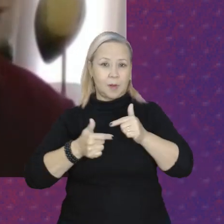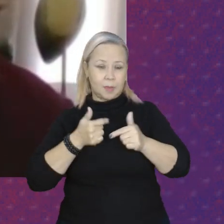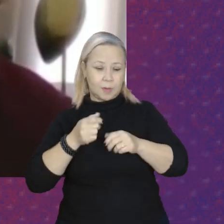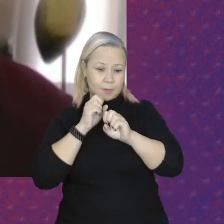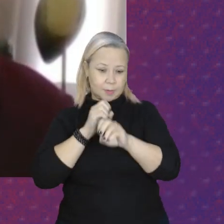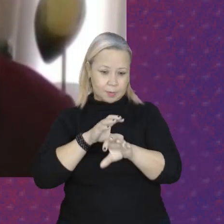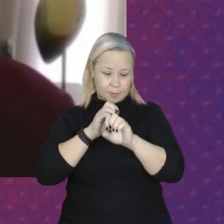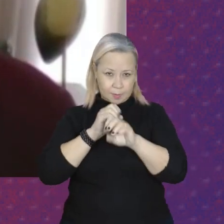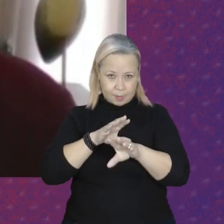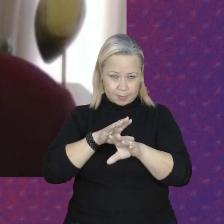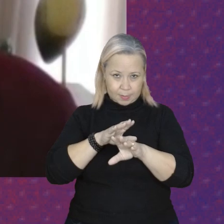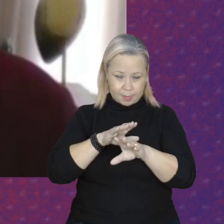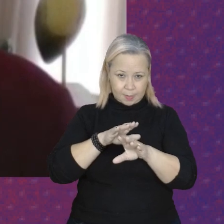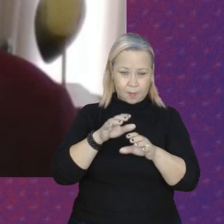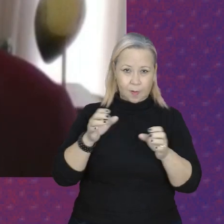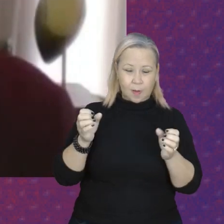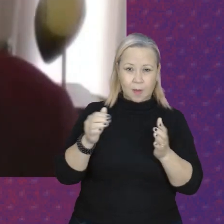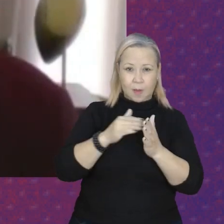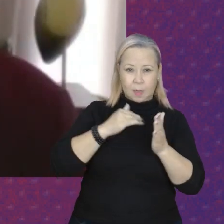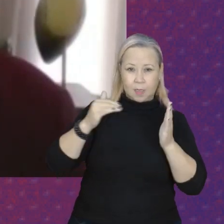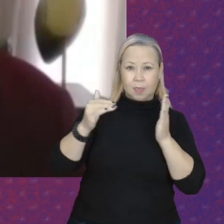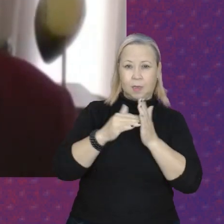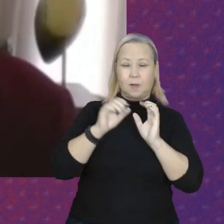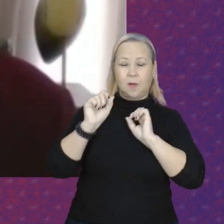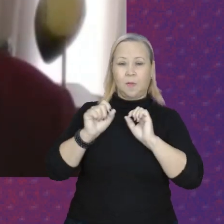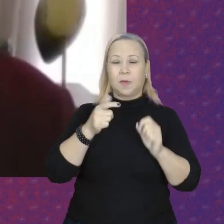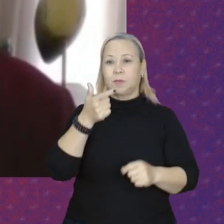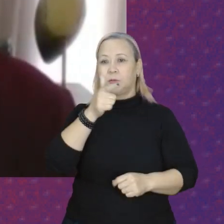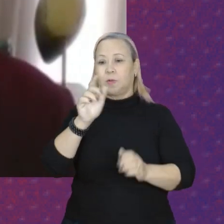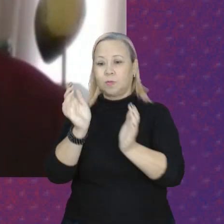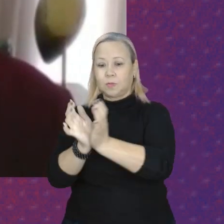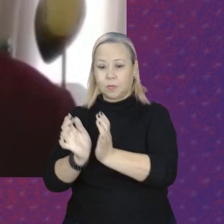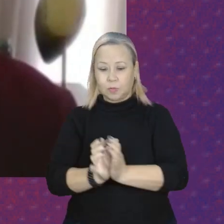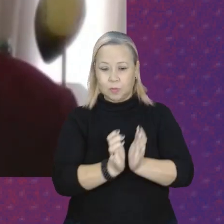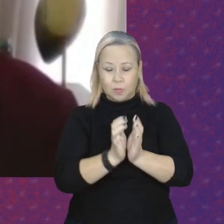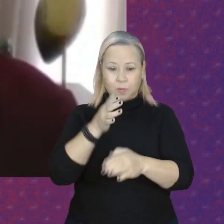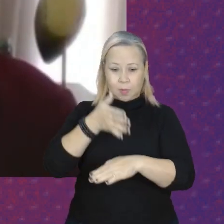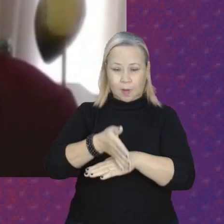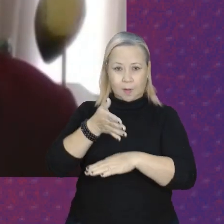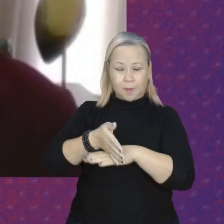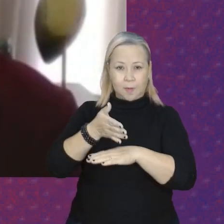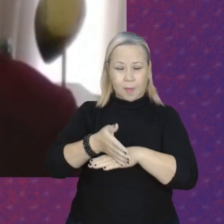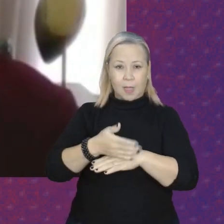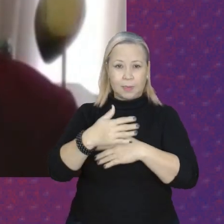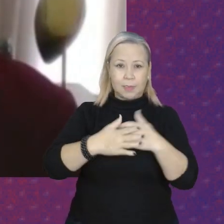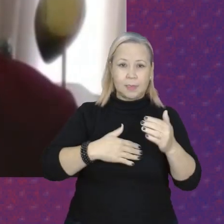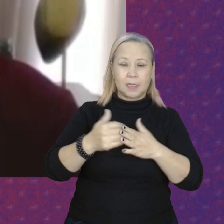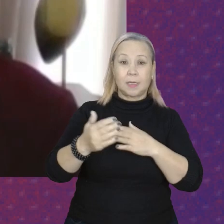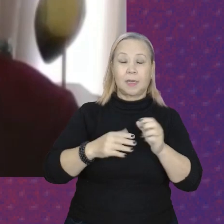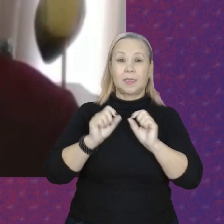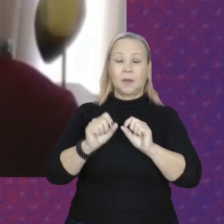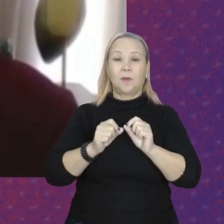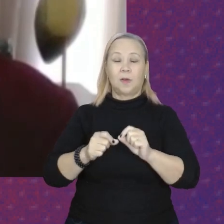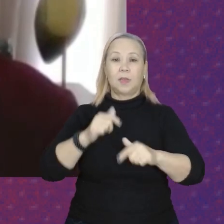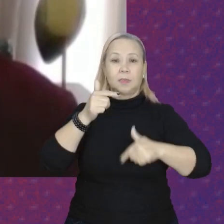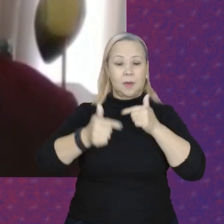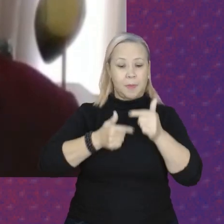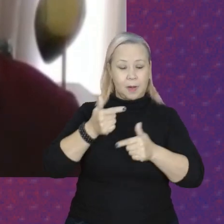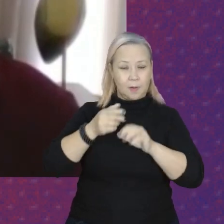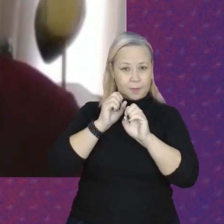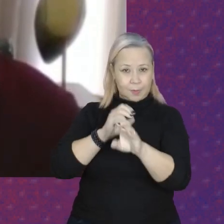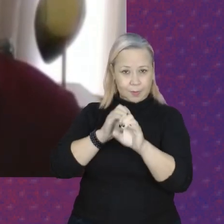educação, englobando os outros segmentos que fazem parte desta enorme categoria chamada trabalhadores em